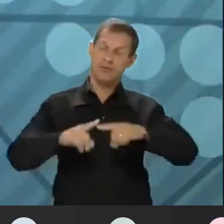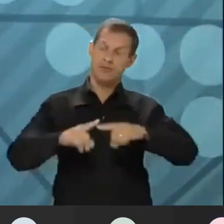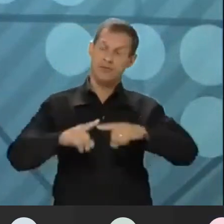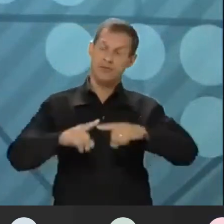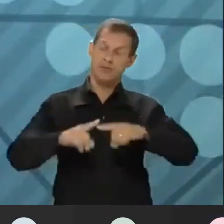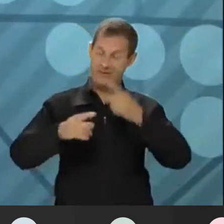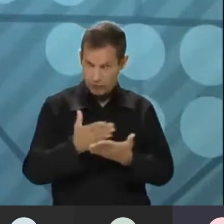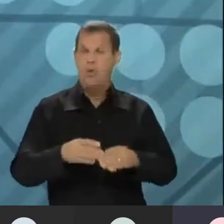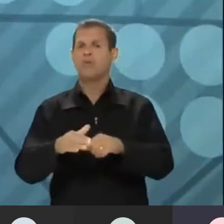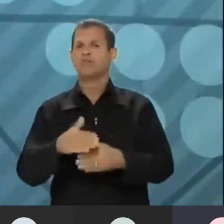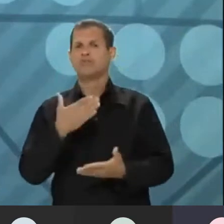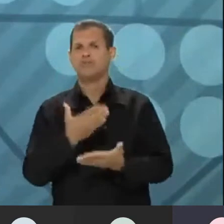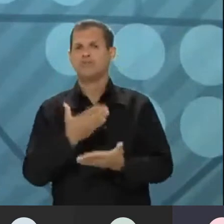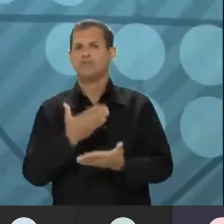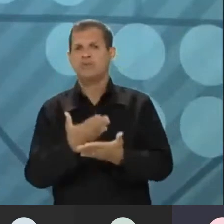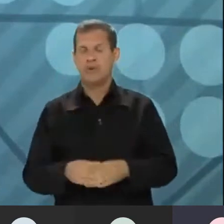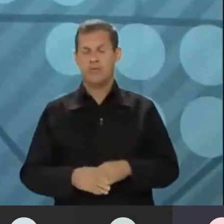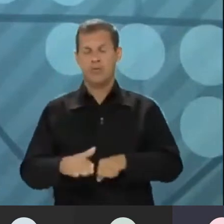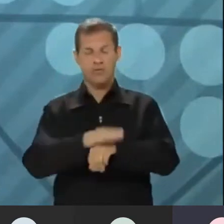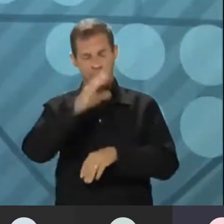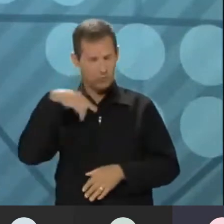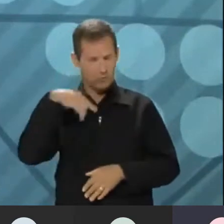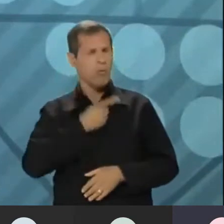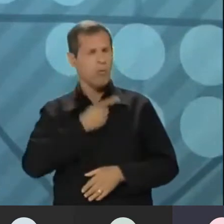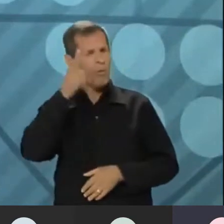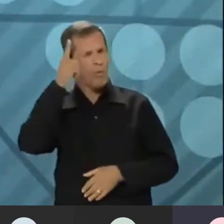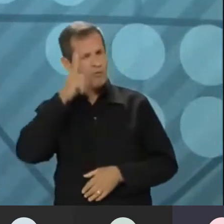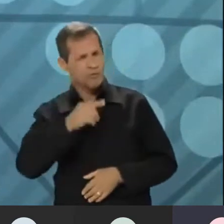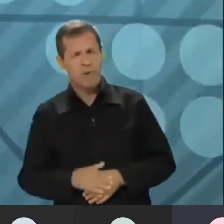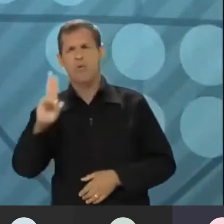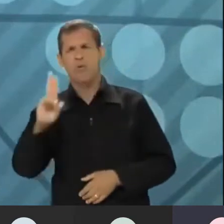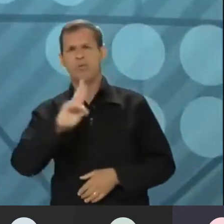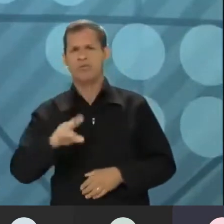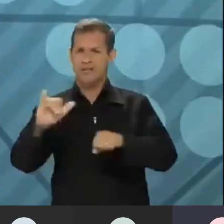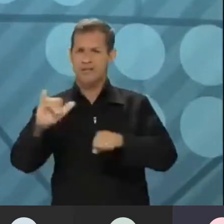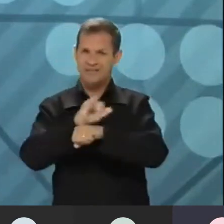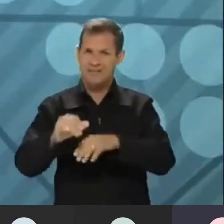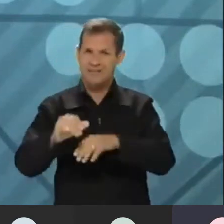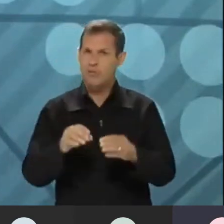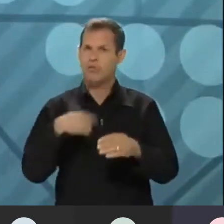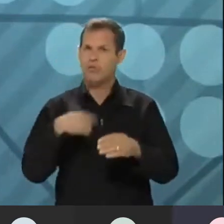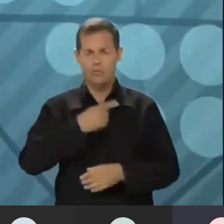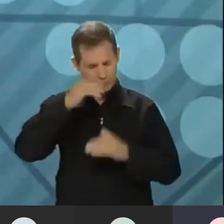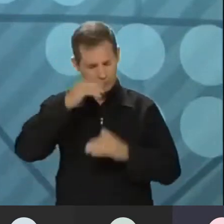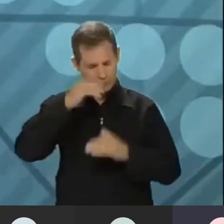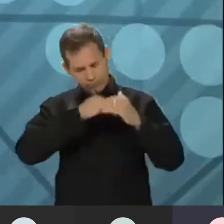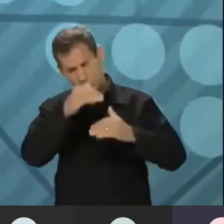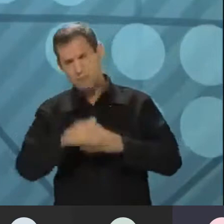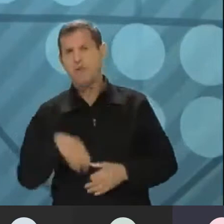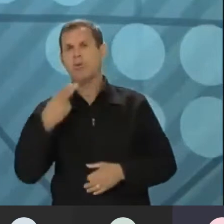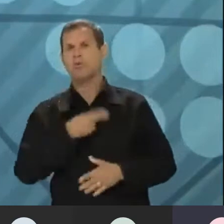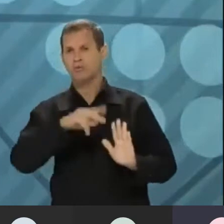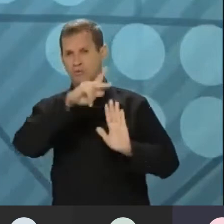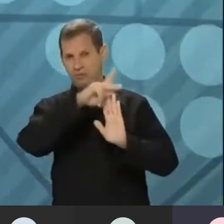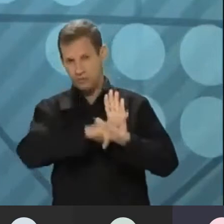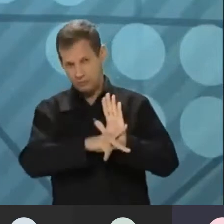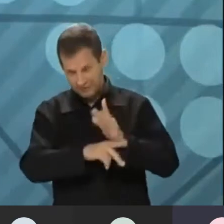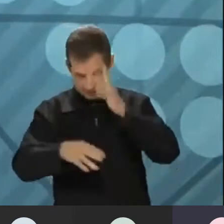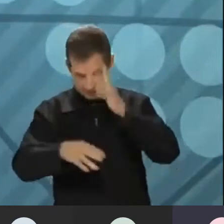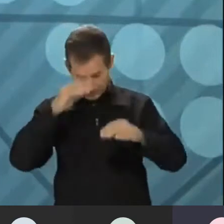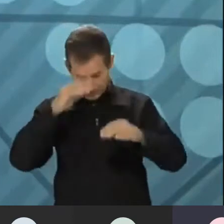ideias iniciais. Então, conversando com o nosso cliente, como que a gente conseguiria aplicar essas estratégias, como que a gente conseguiria desenvolver o